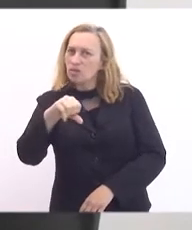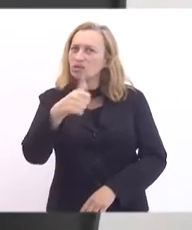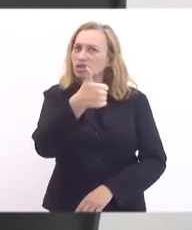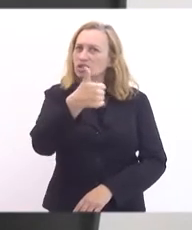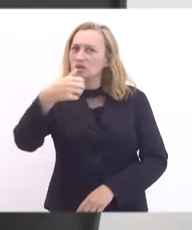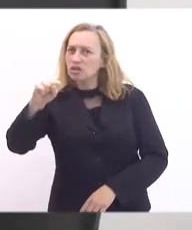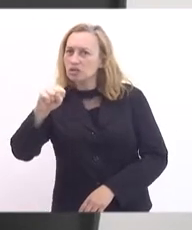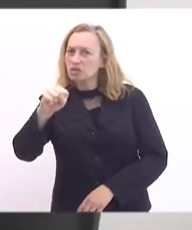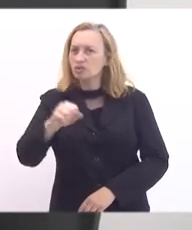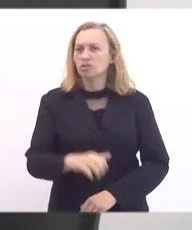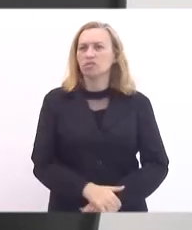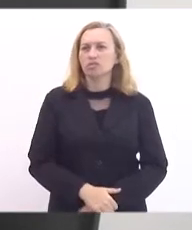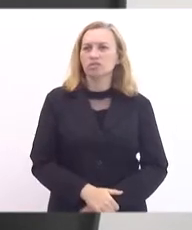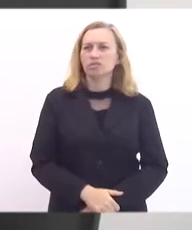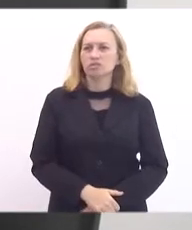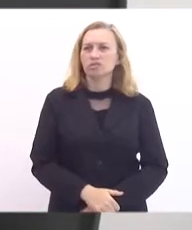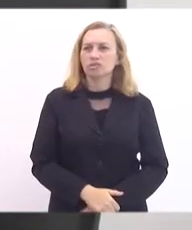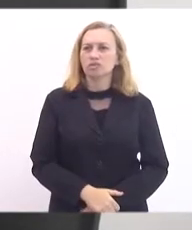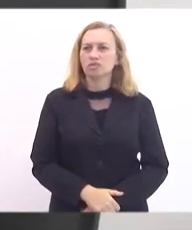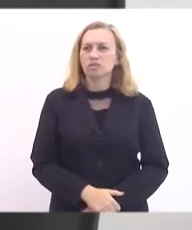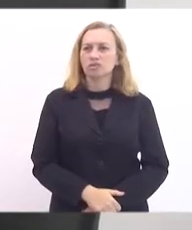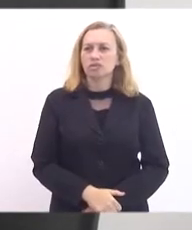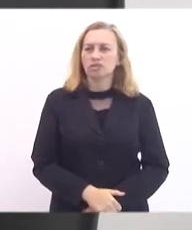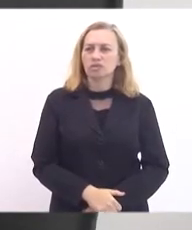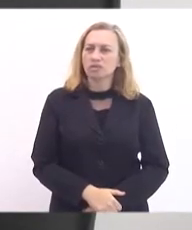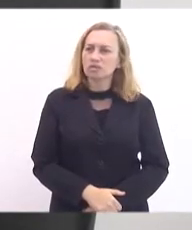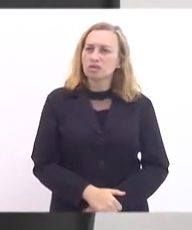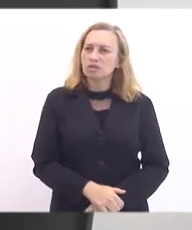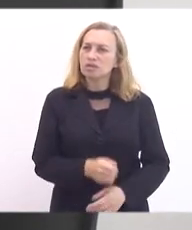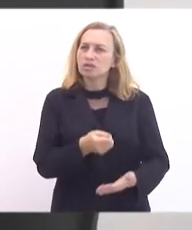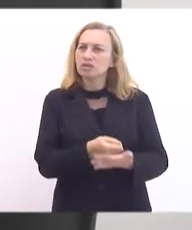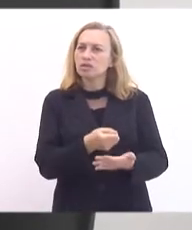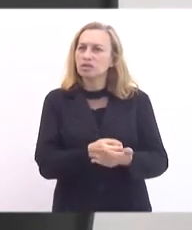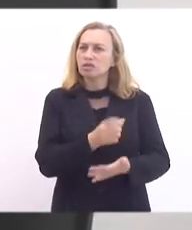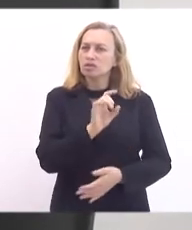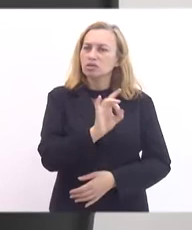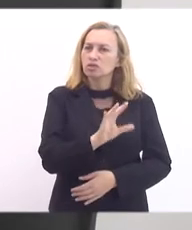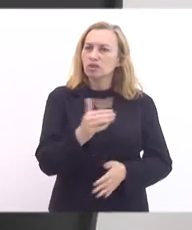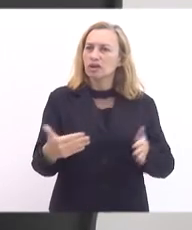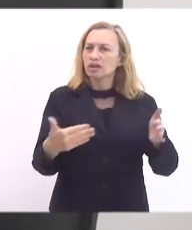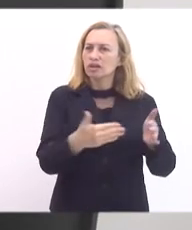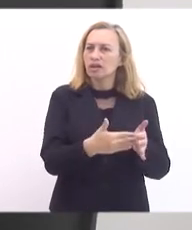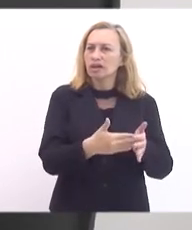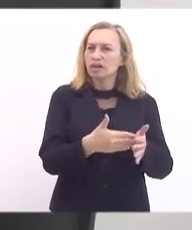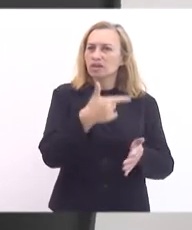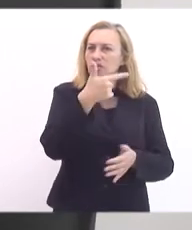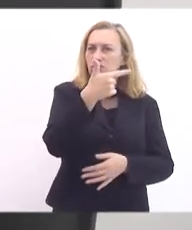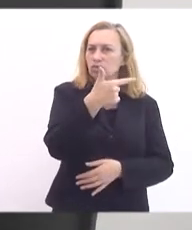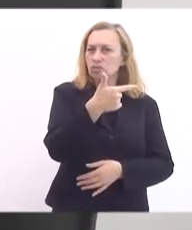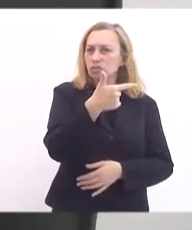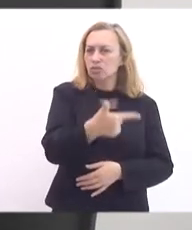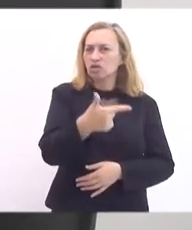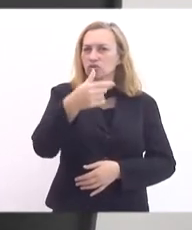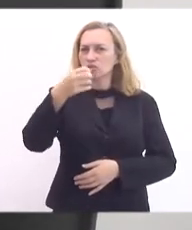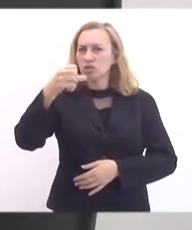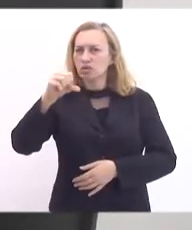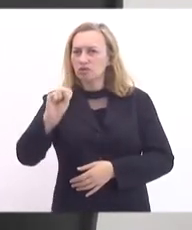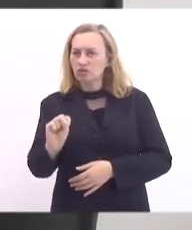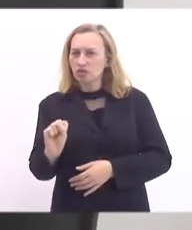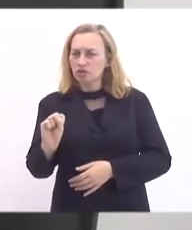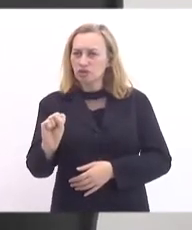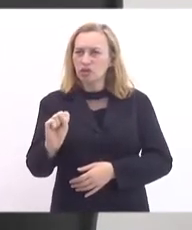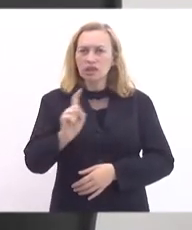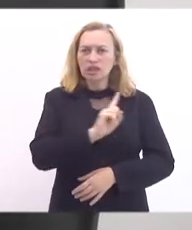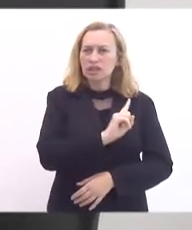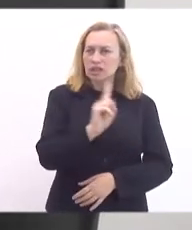18 a despeito de sua vigência ser apenas até 2028